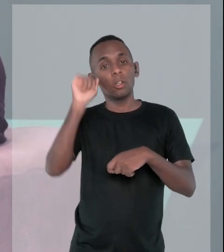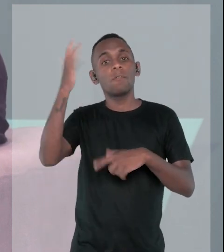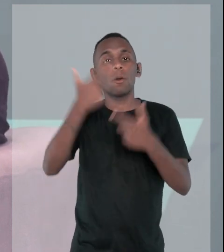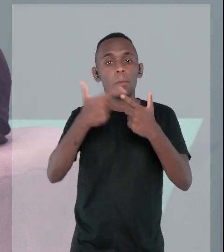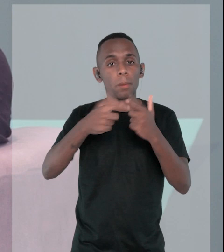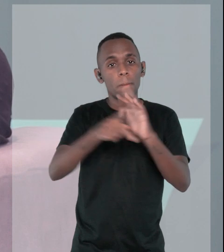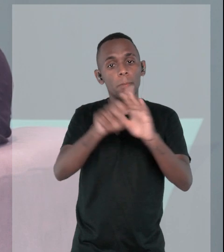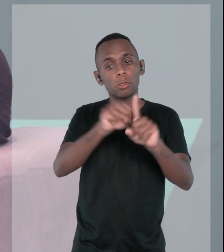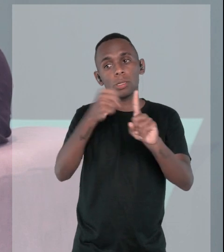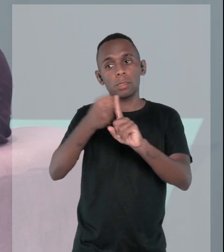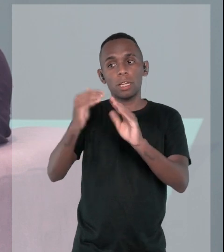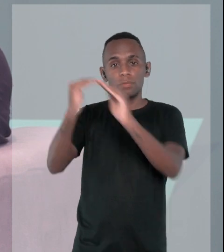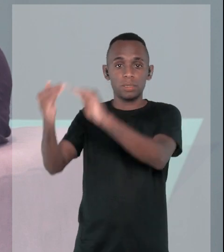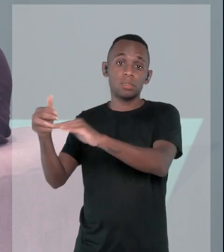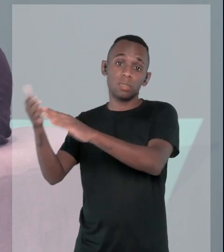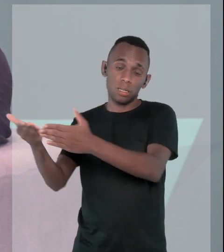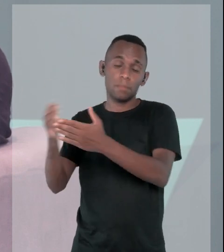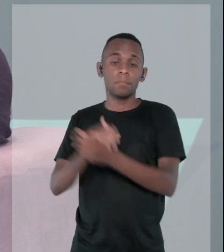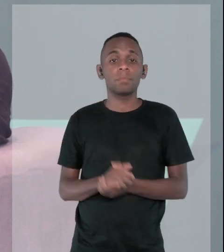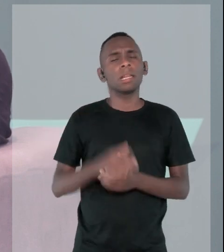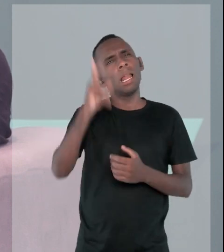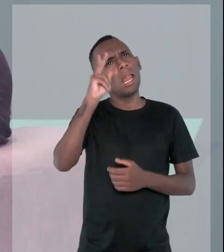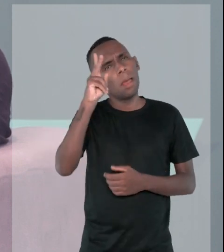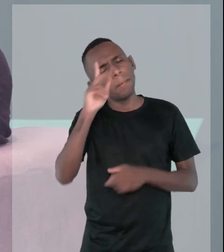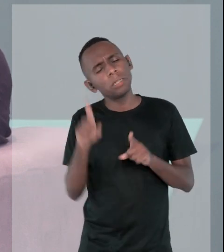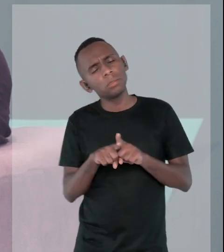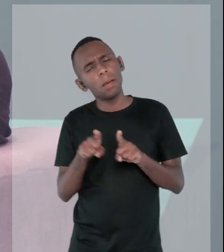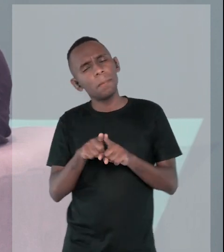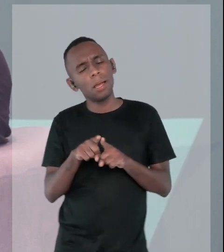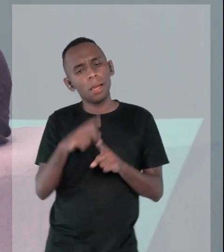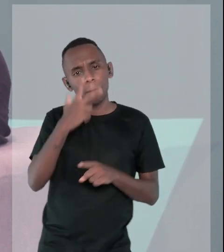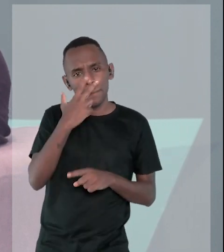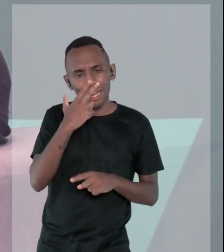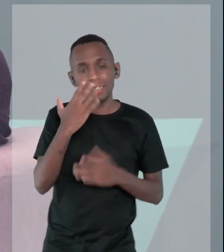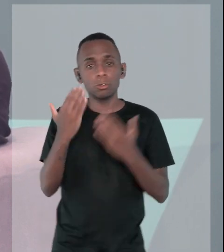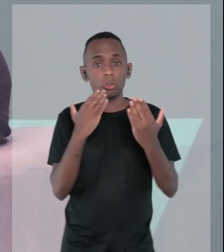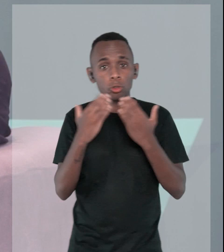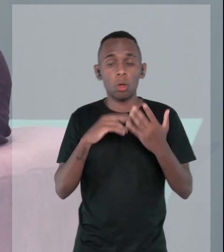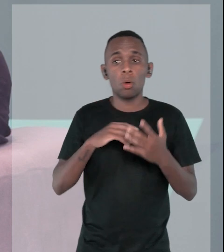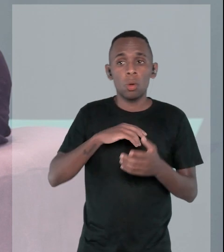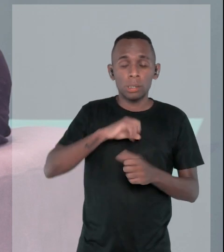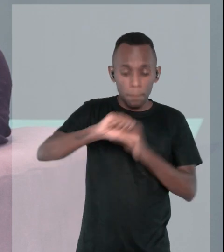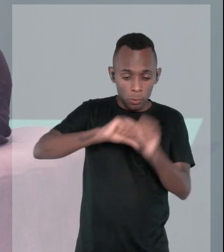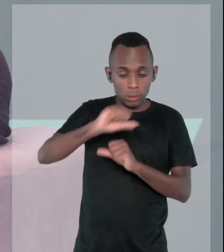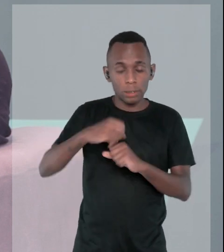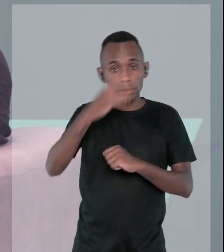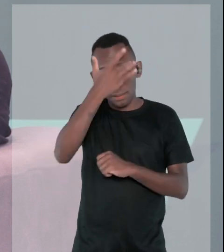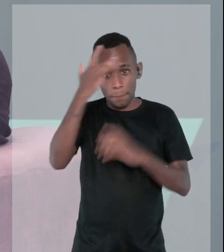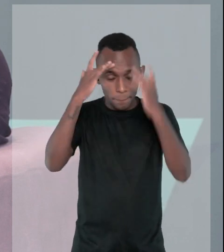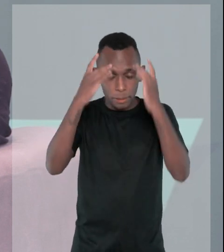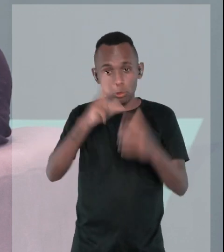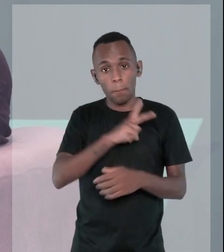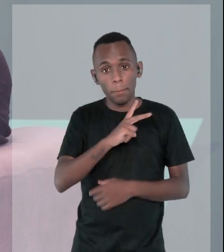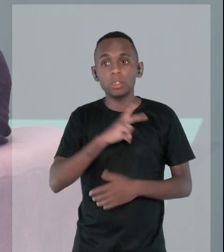da comunidade vizinha. Isso me lembra muito que a revolução pessoal ela